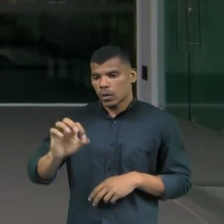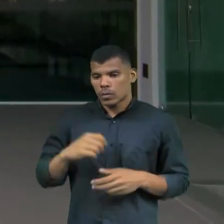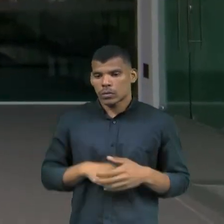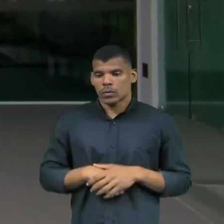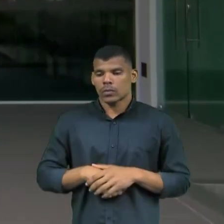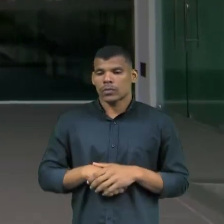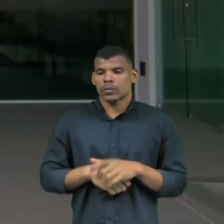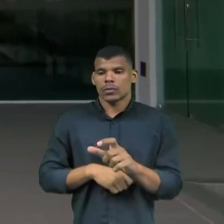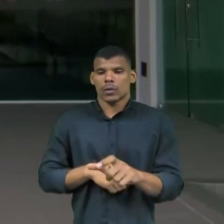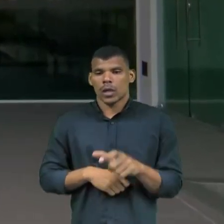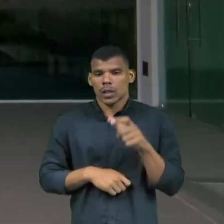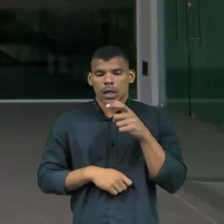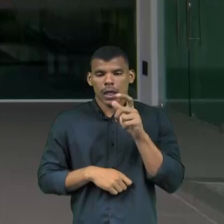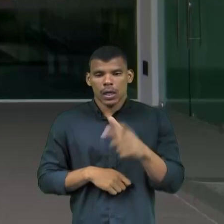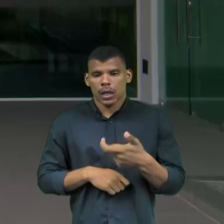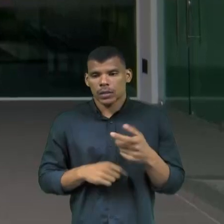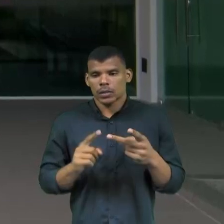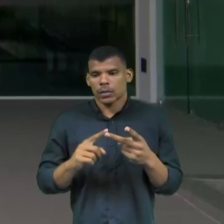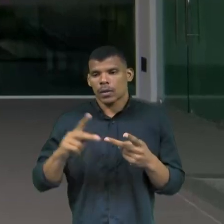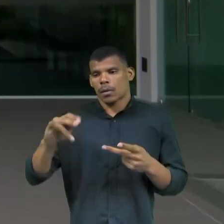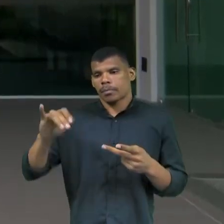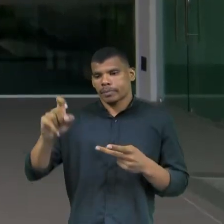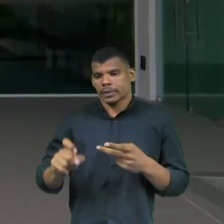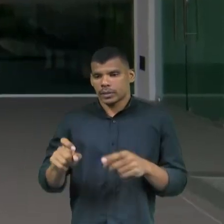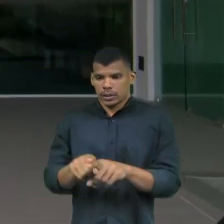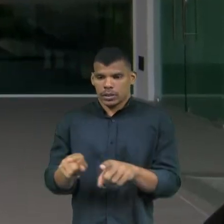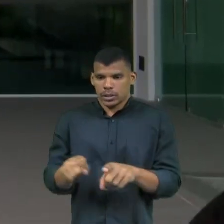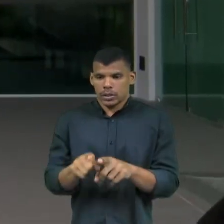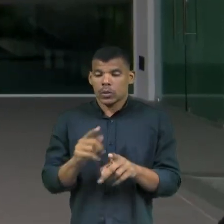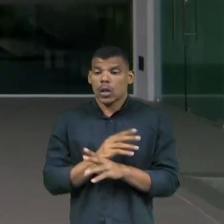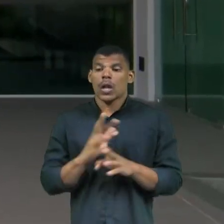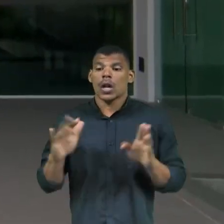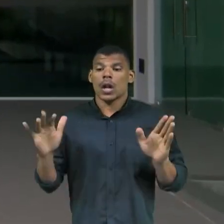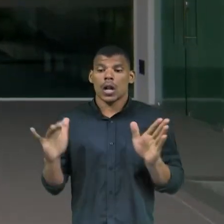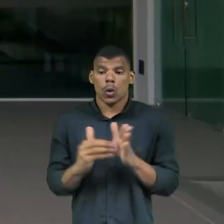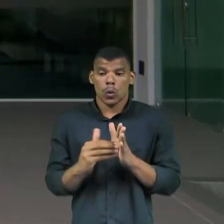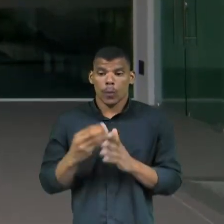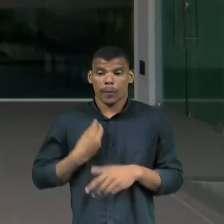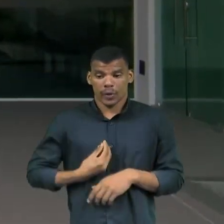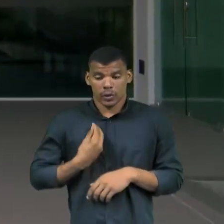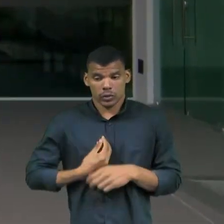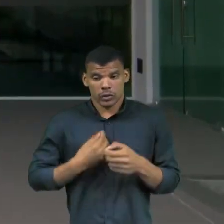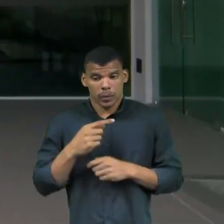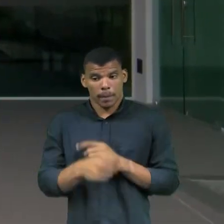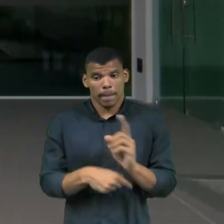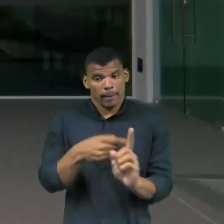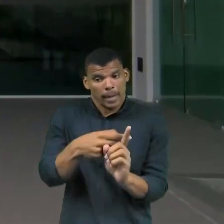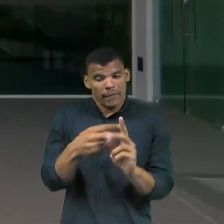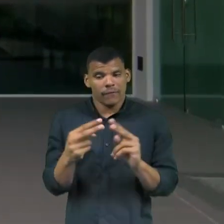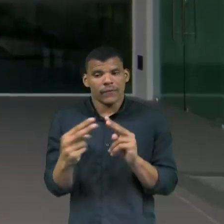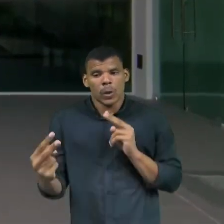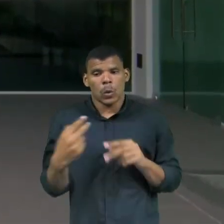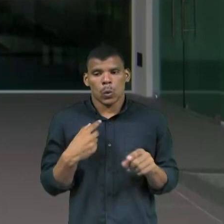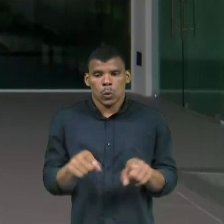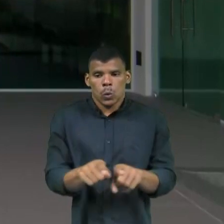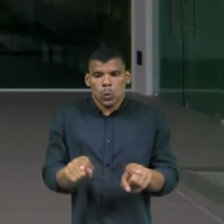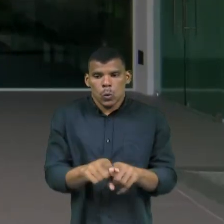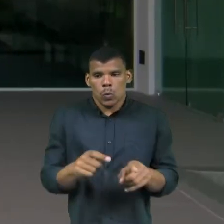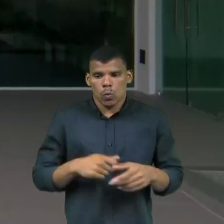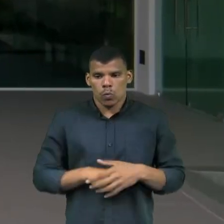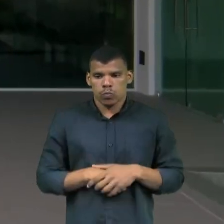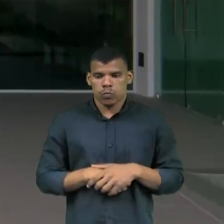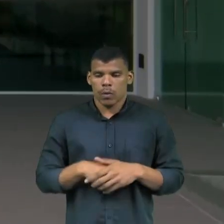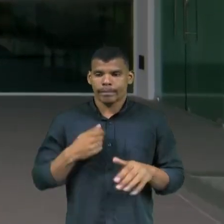de crédito ou por Pix. Então, todos esses serviços são oferecidos tanto de maneira presencial como também de maneira remota, de maneira que o eleitor não precisa vir